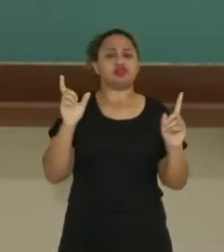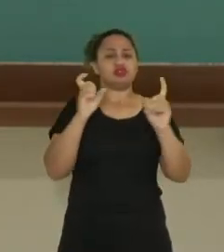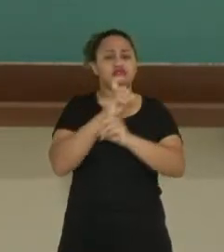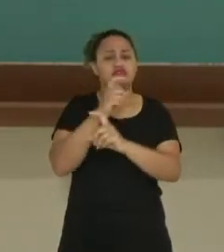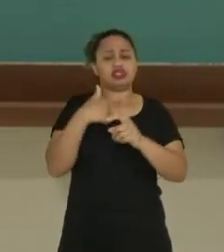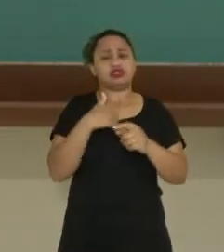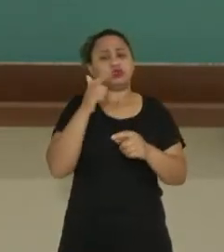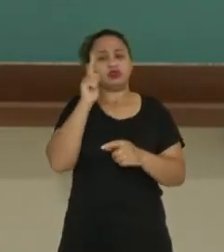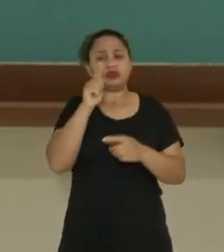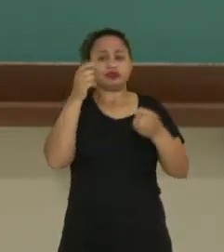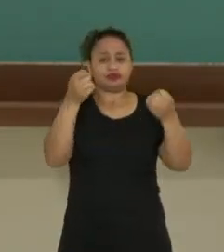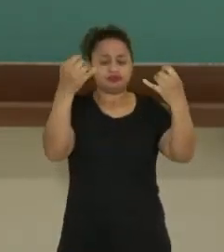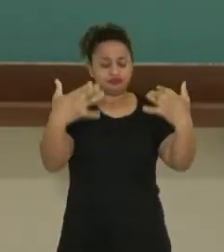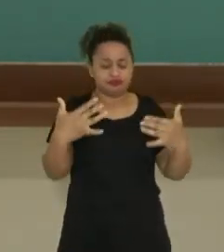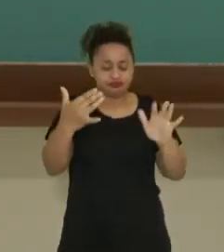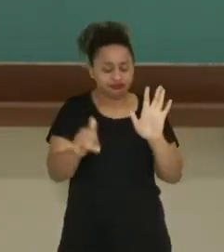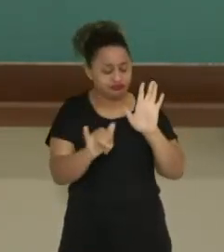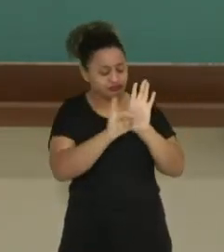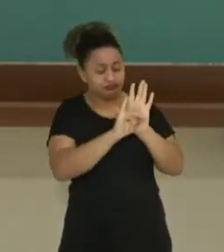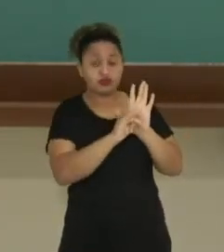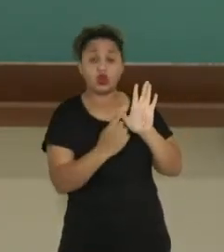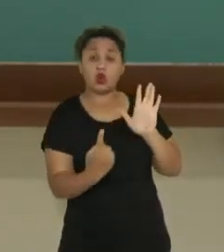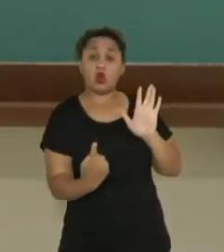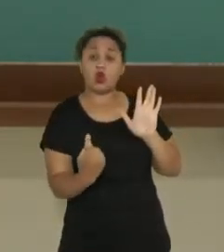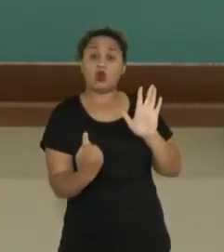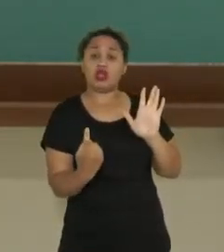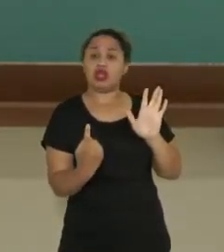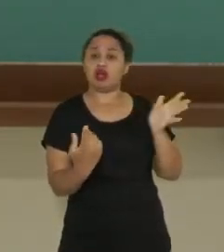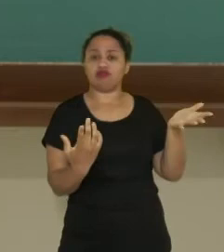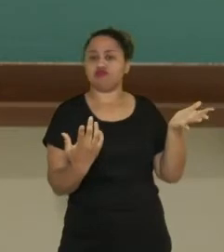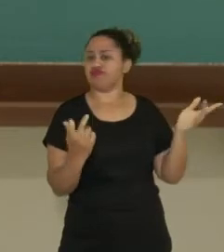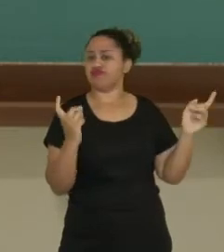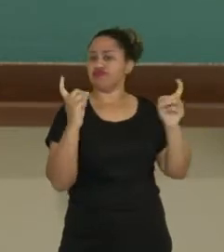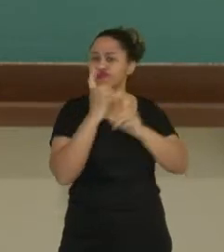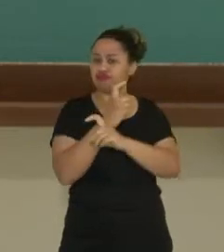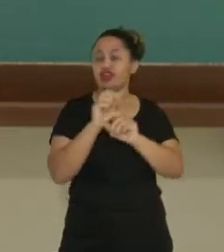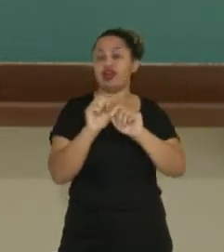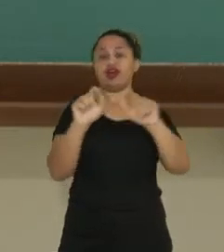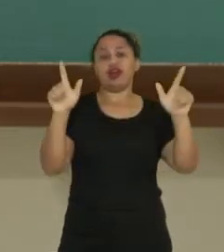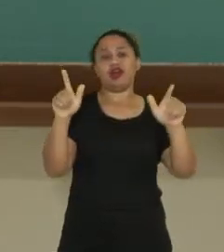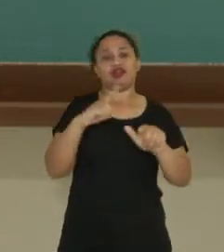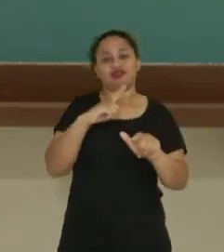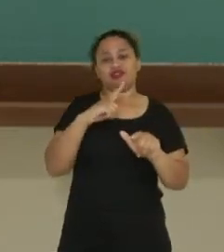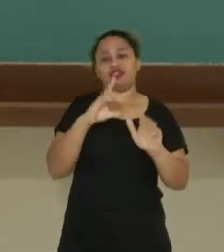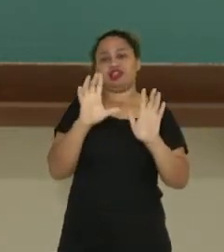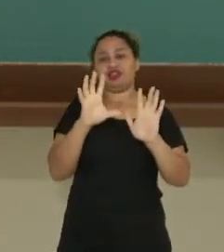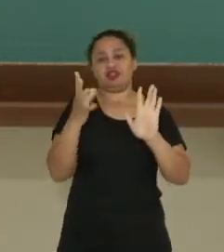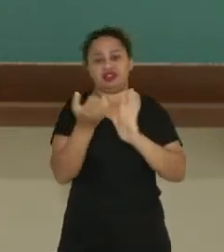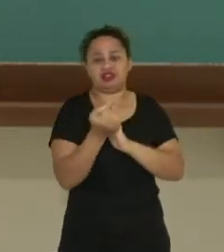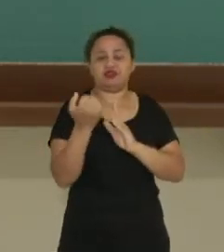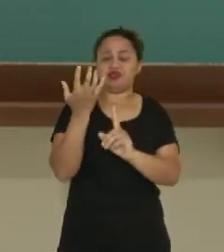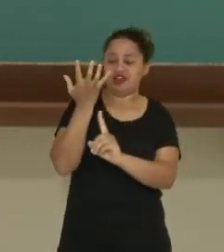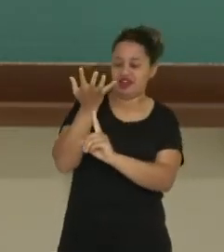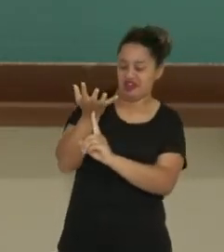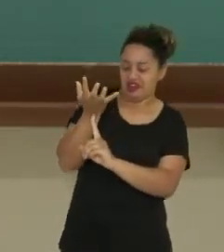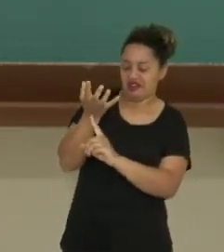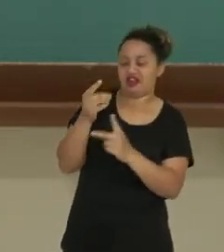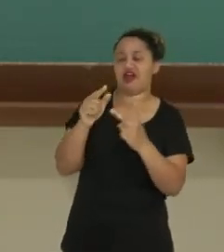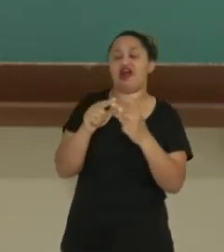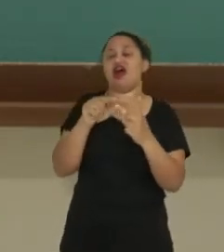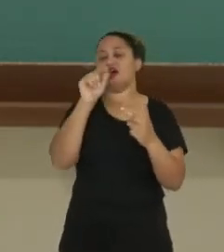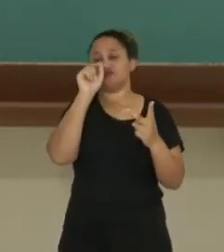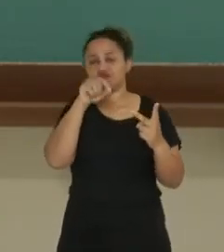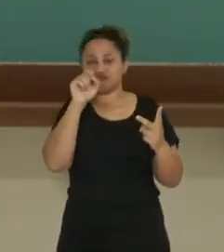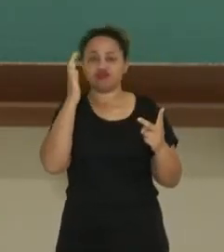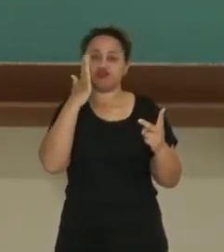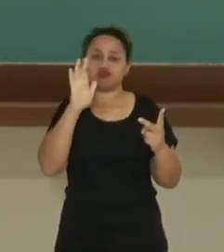falar em uma identidade paranaense única, né? Claro que a gente tem os nossos símbolos, a araucária, a gralha